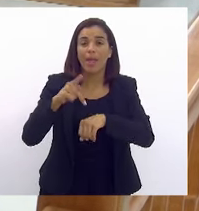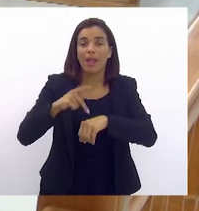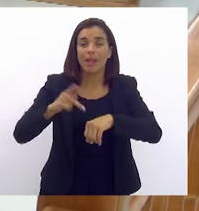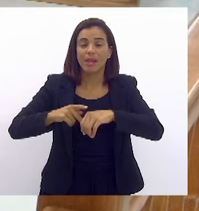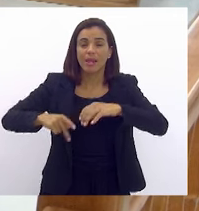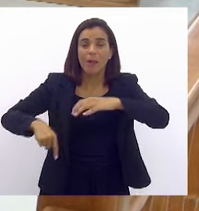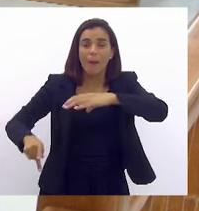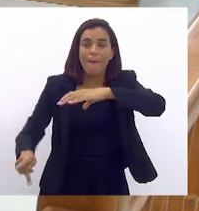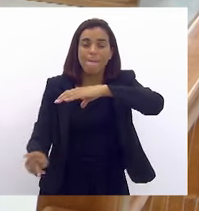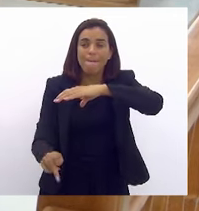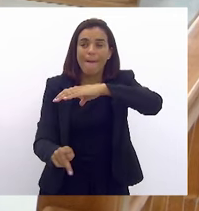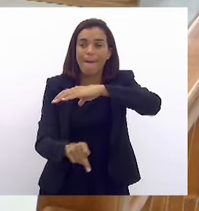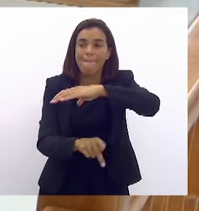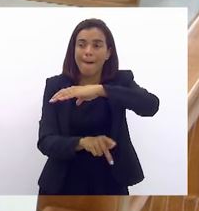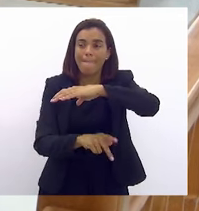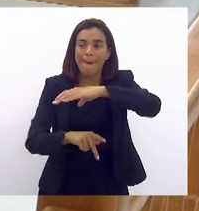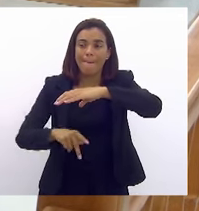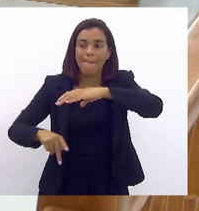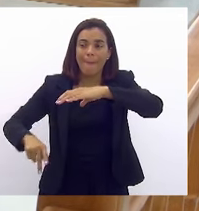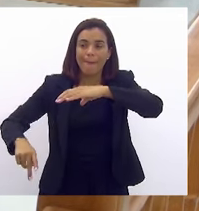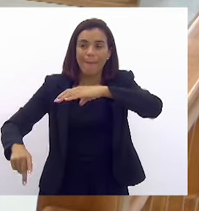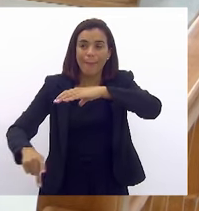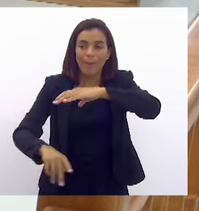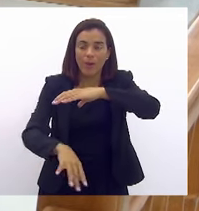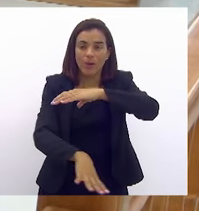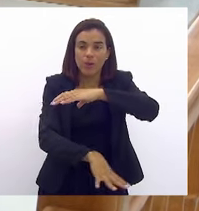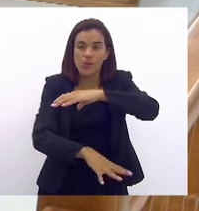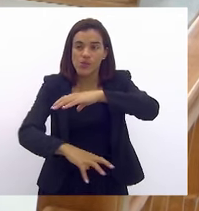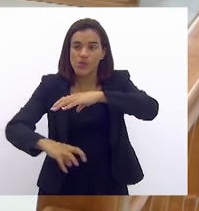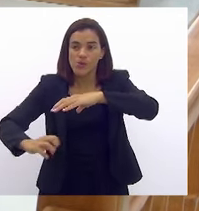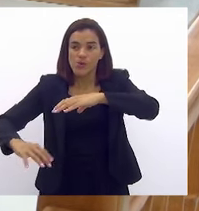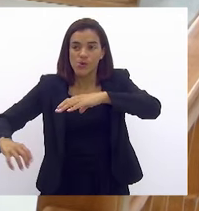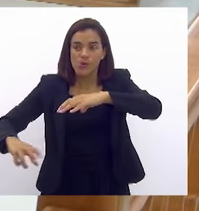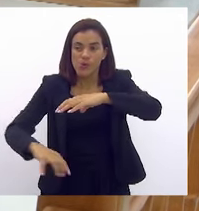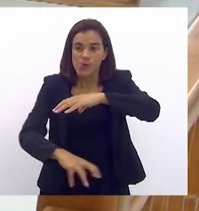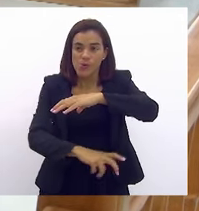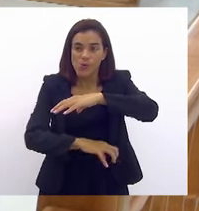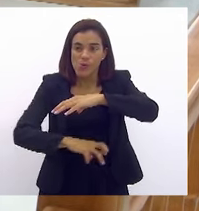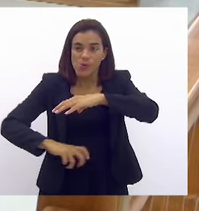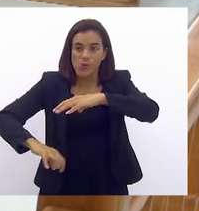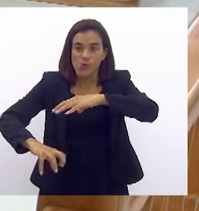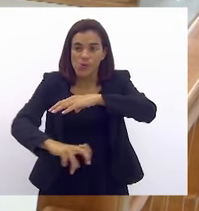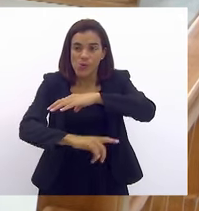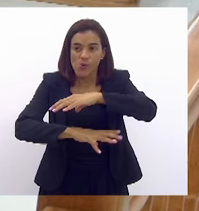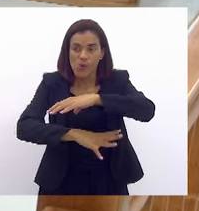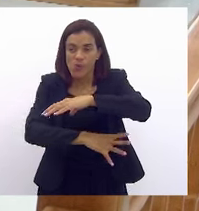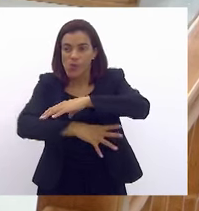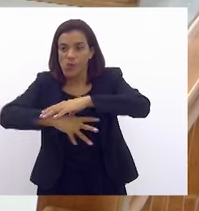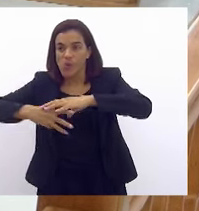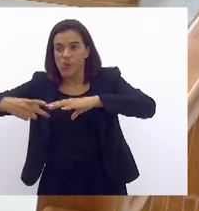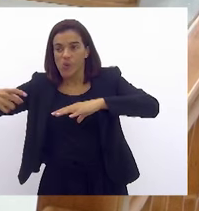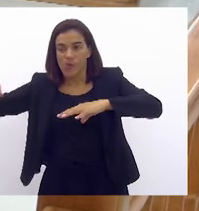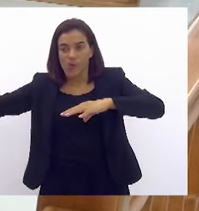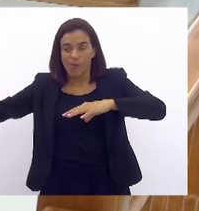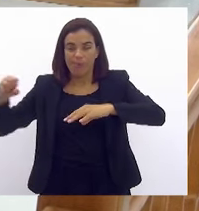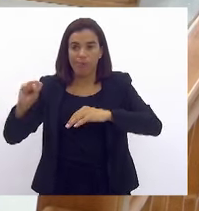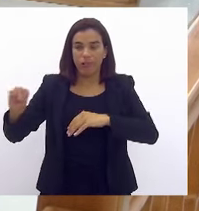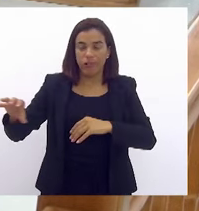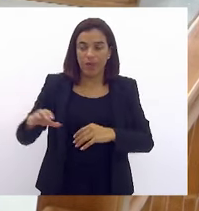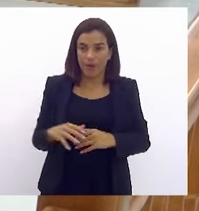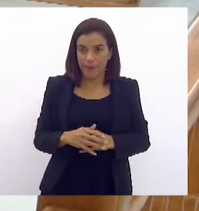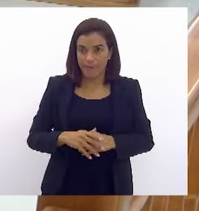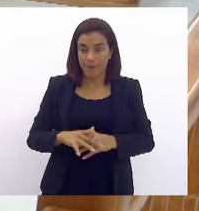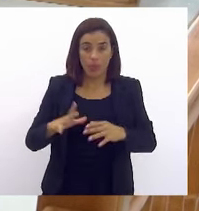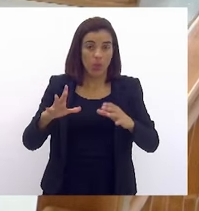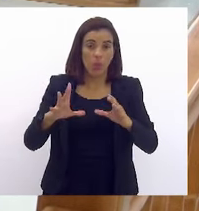estava danificando as hélices dos barcos lá. Só foi uma catação de pedra, não foi... Ele não libera fazer a obra. Tem